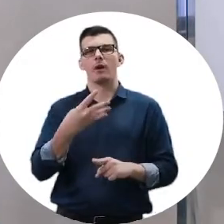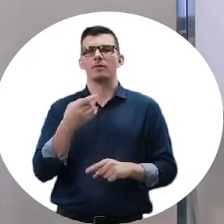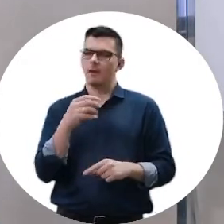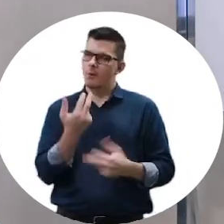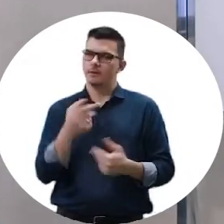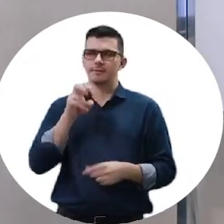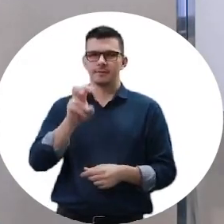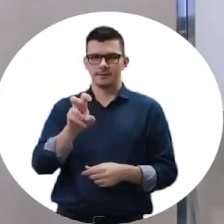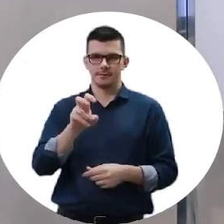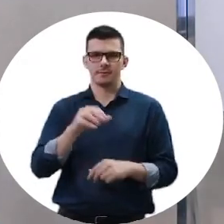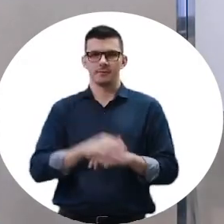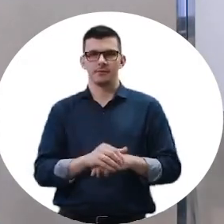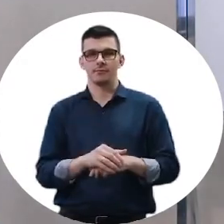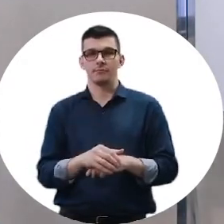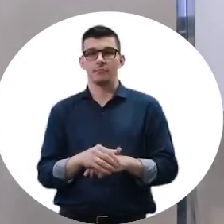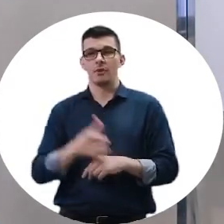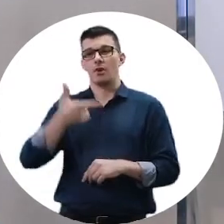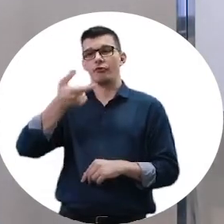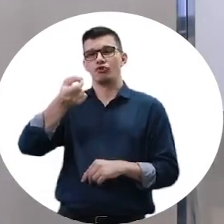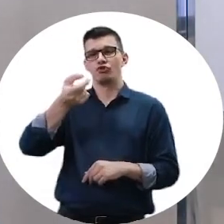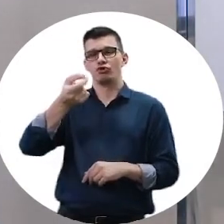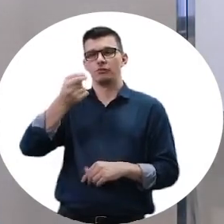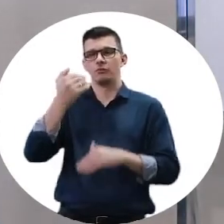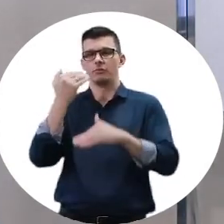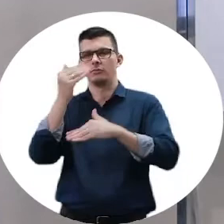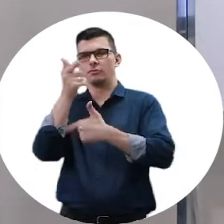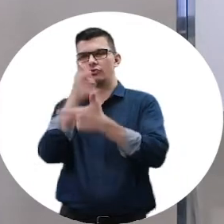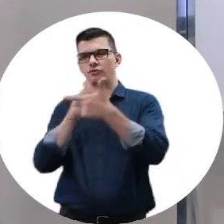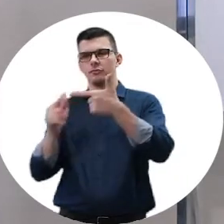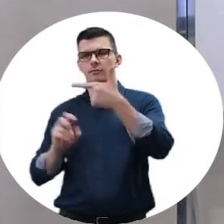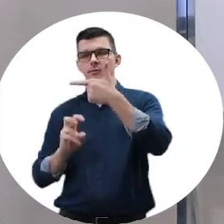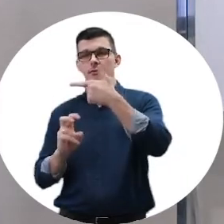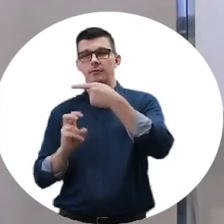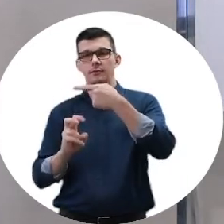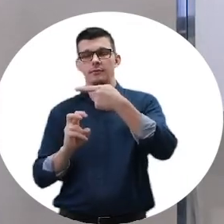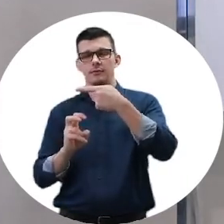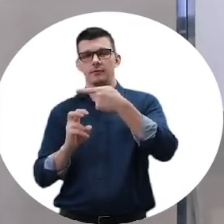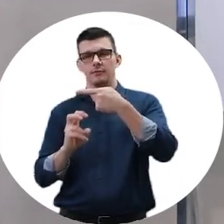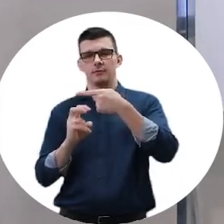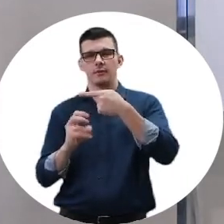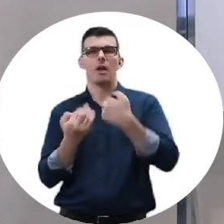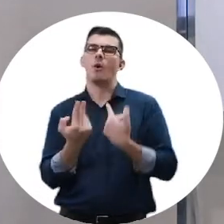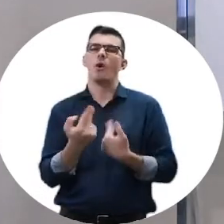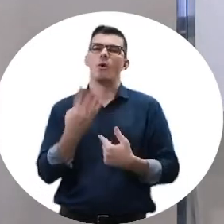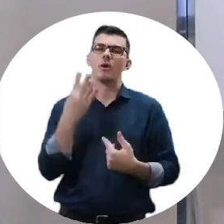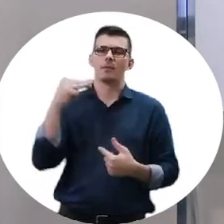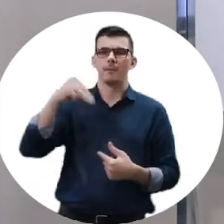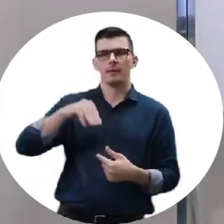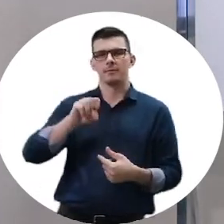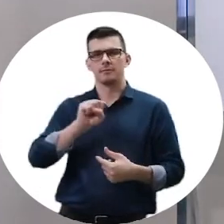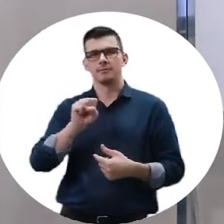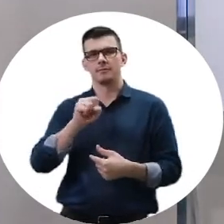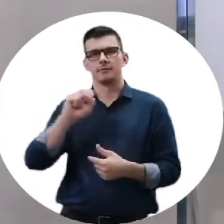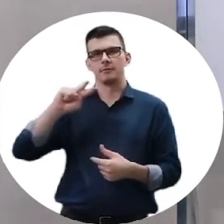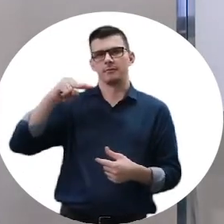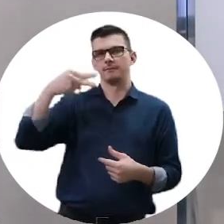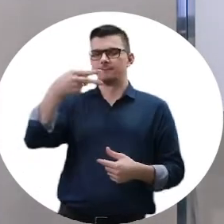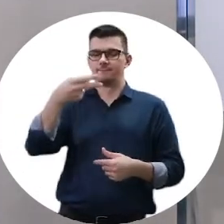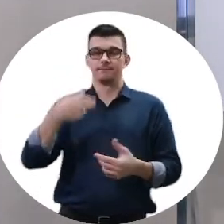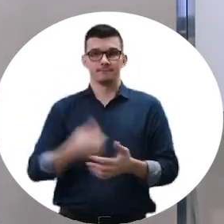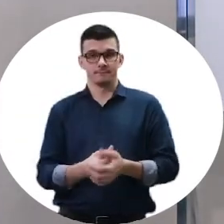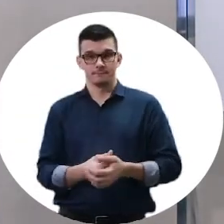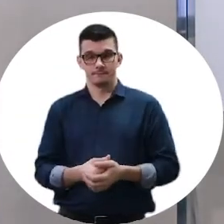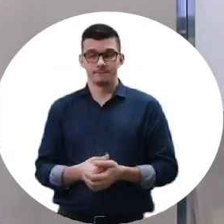dá 5. Par dividindo. 20 dividindo por 5. Dá 4 metros por segundo ao quadrado. Foi o que eu